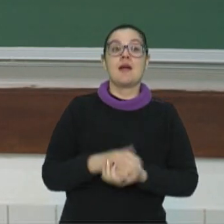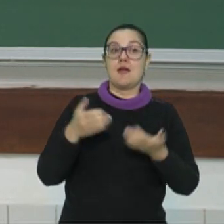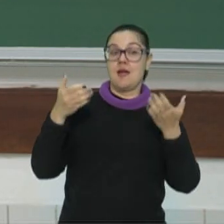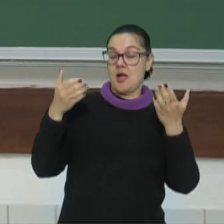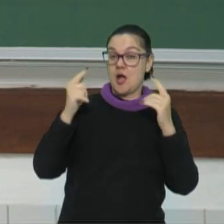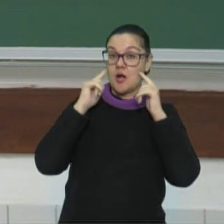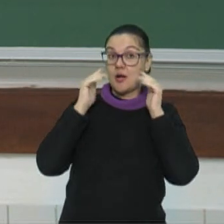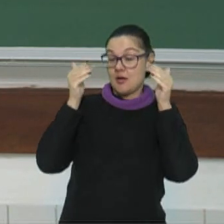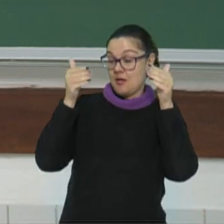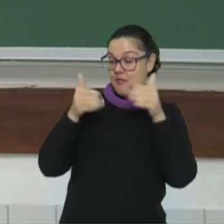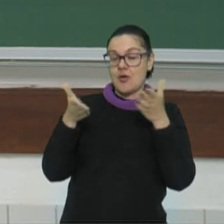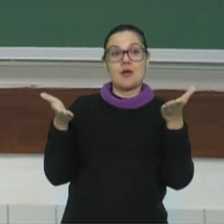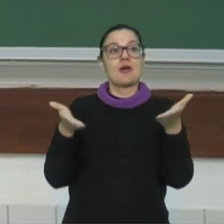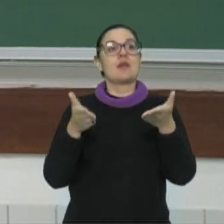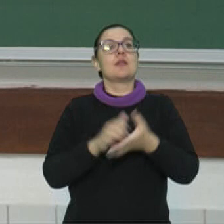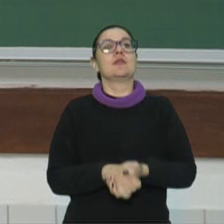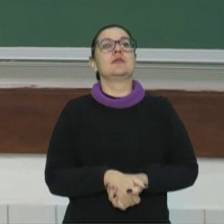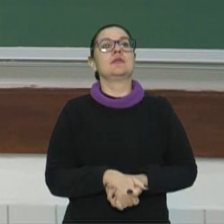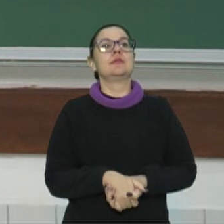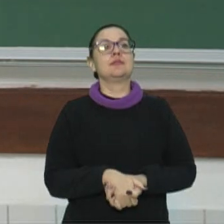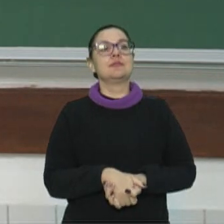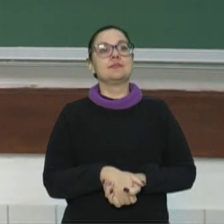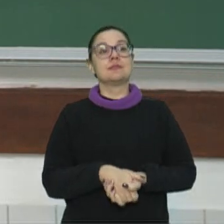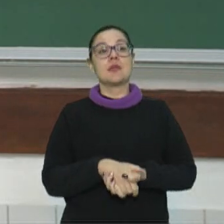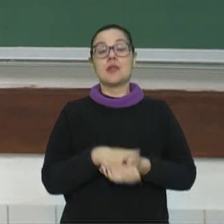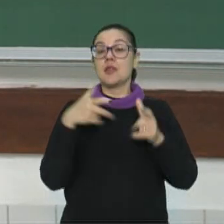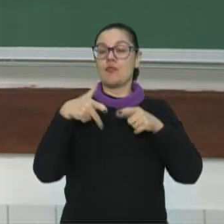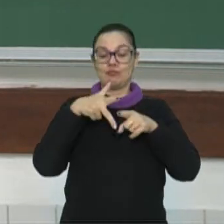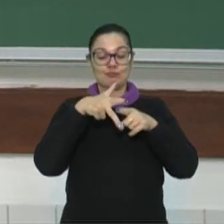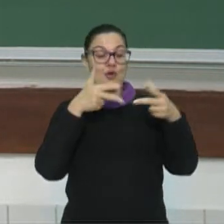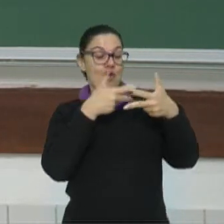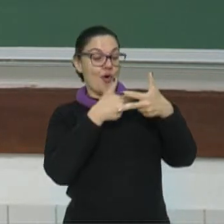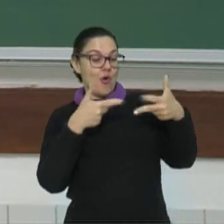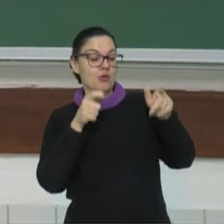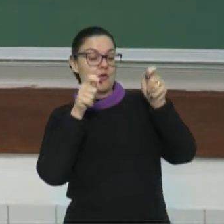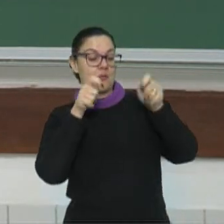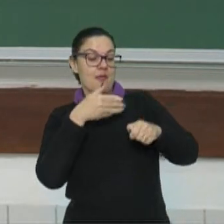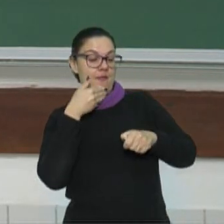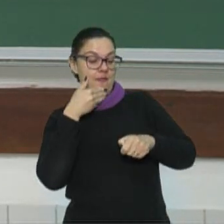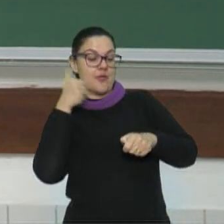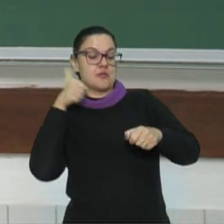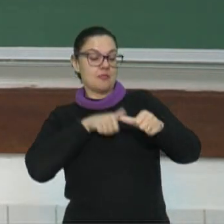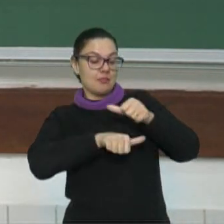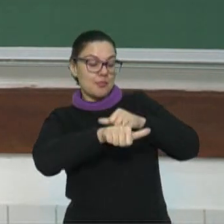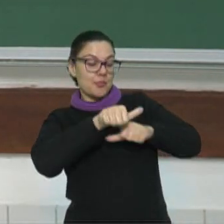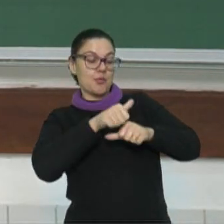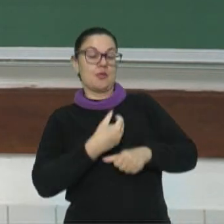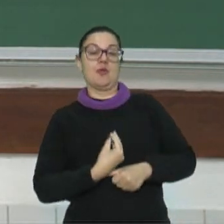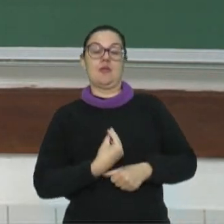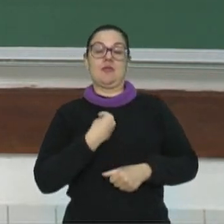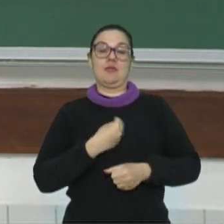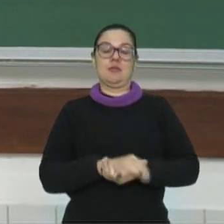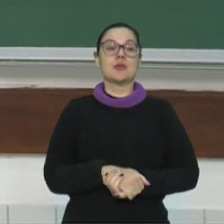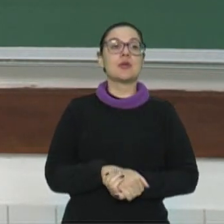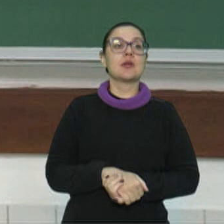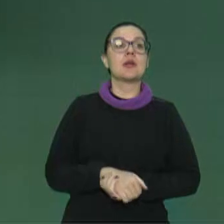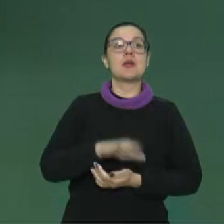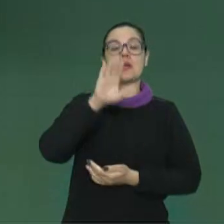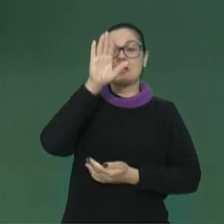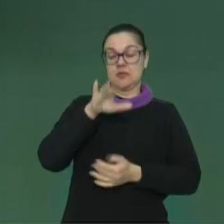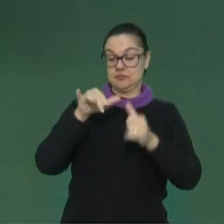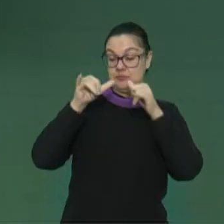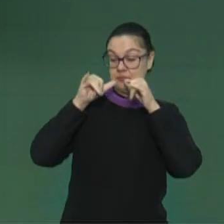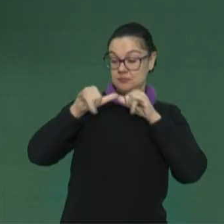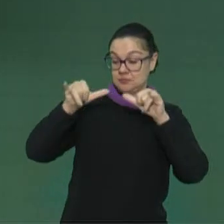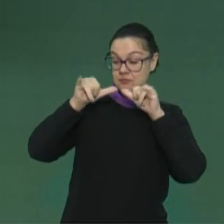quero focar com você aqui, ó, nas ferramentas que podem facilitar mudanças nesse comportamento. A